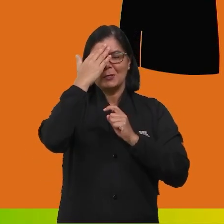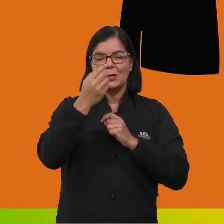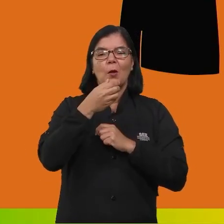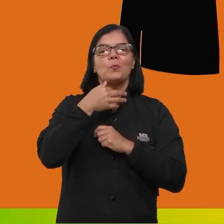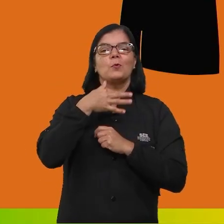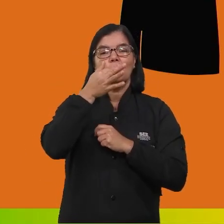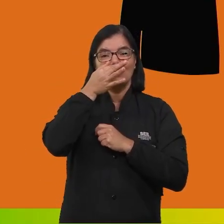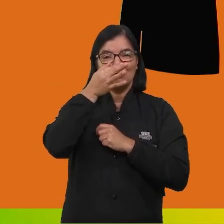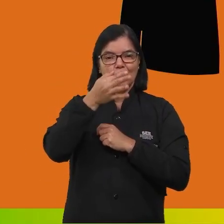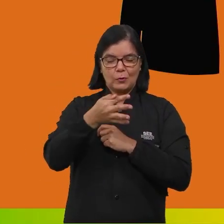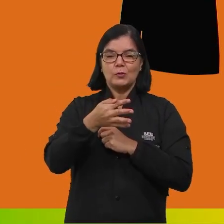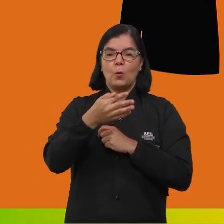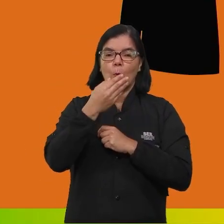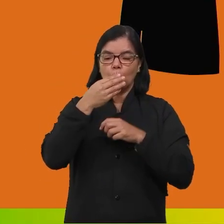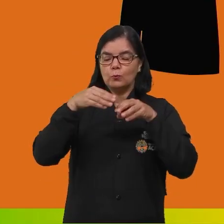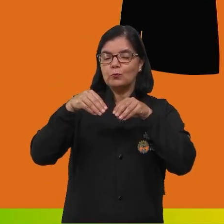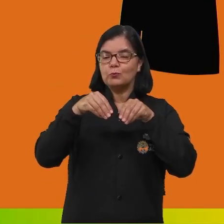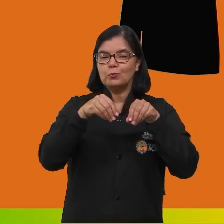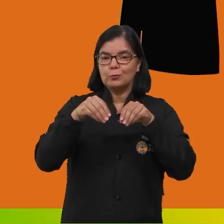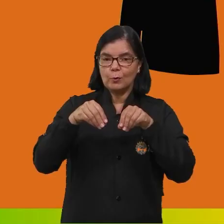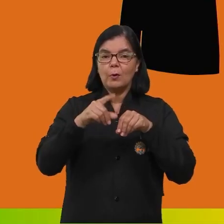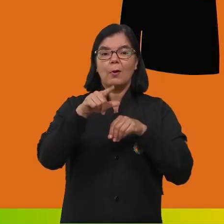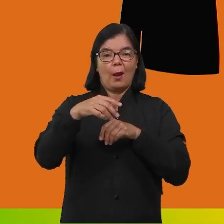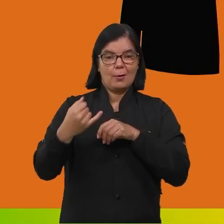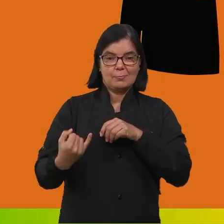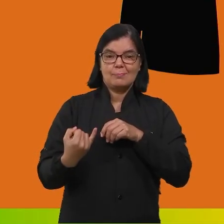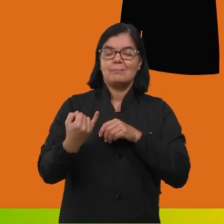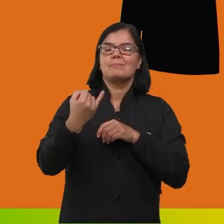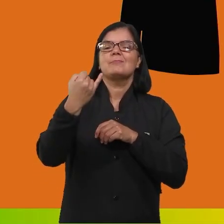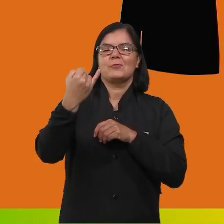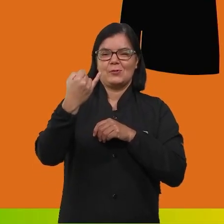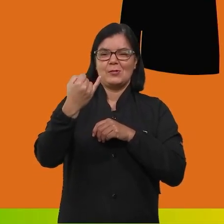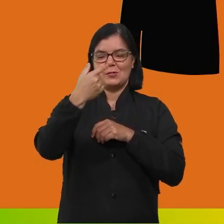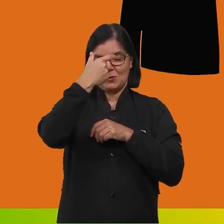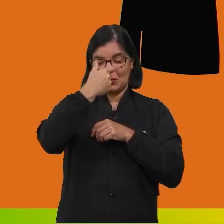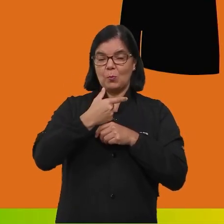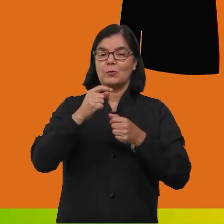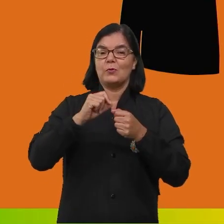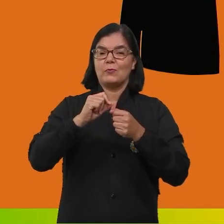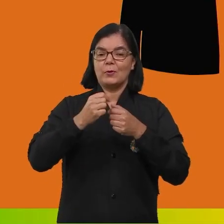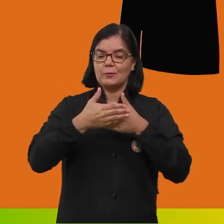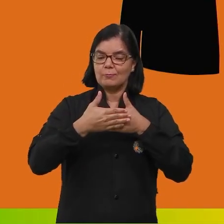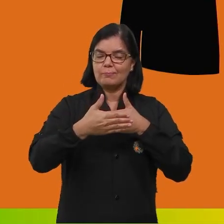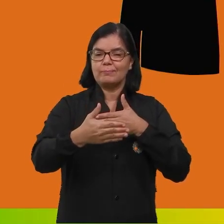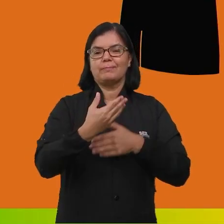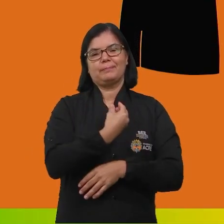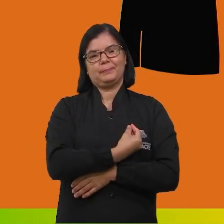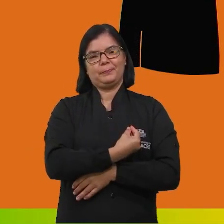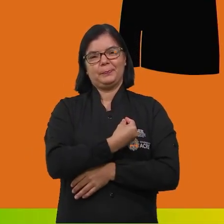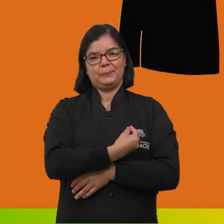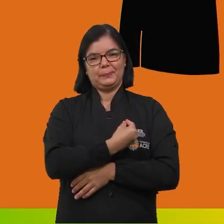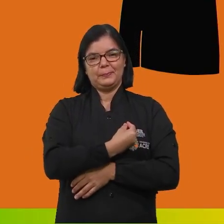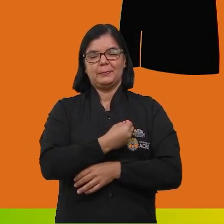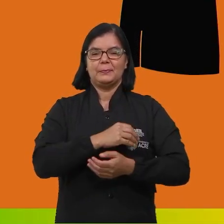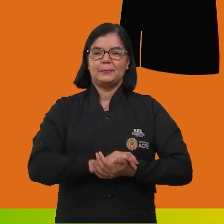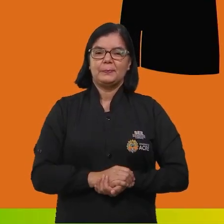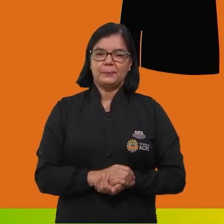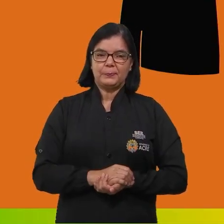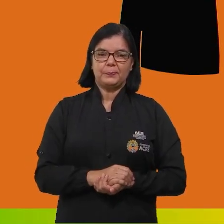dia seremos pó. O que é importante são os nossos feitos durante a nossa